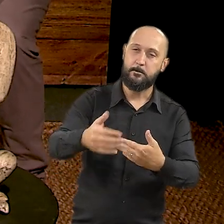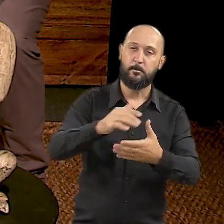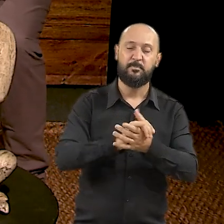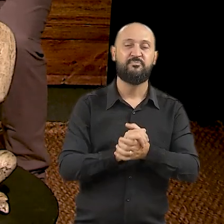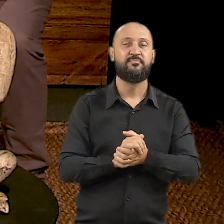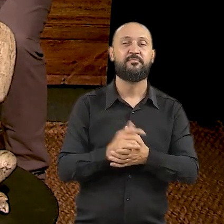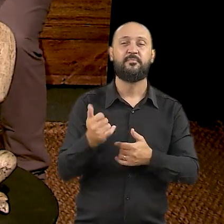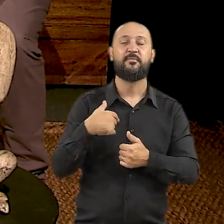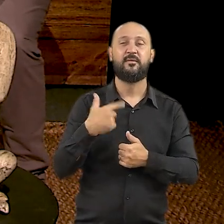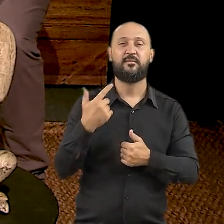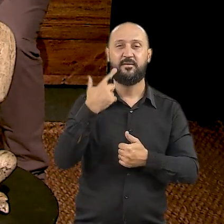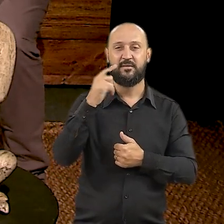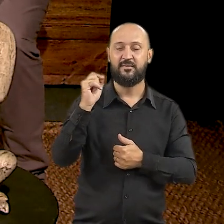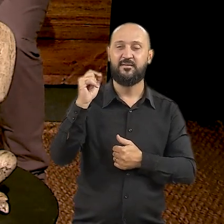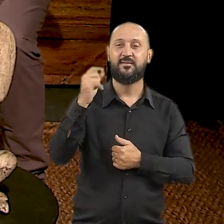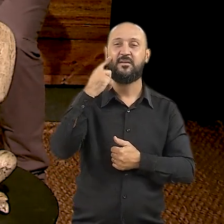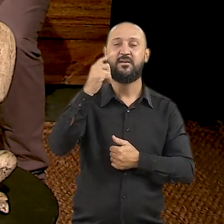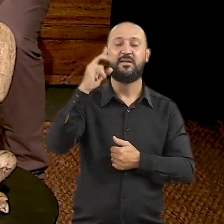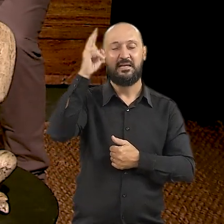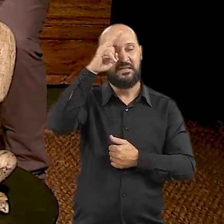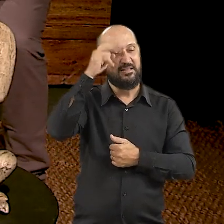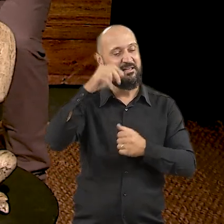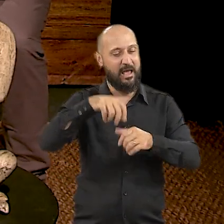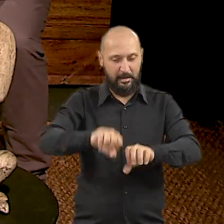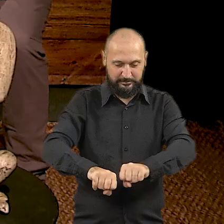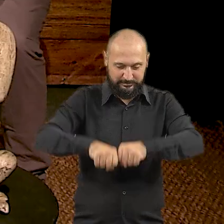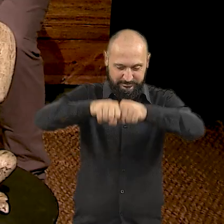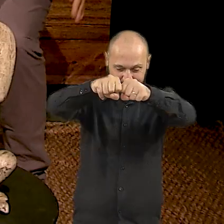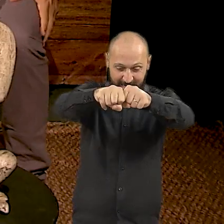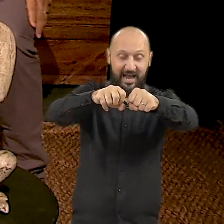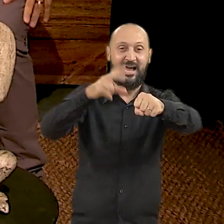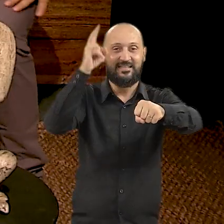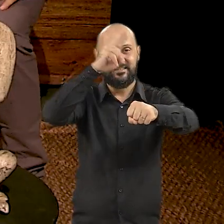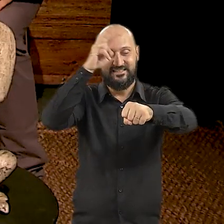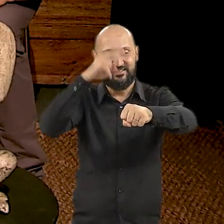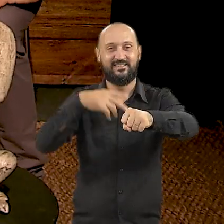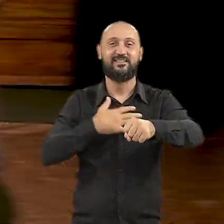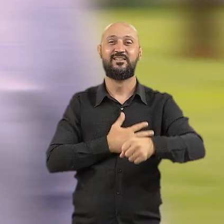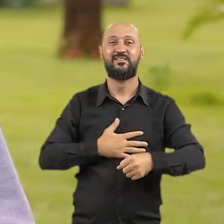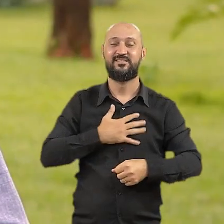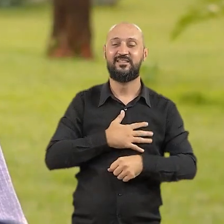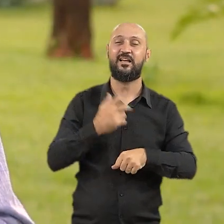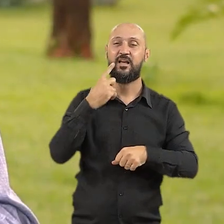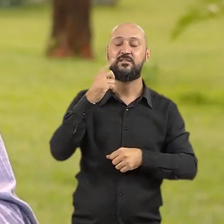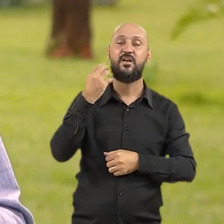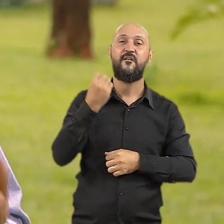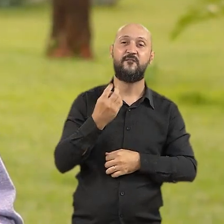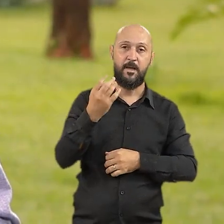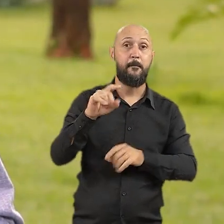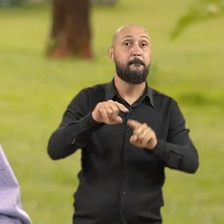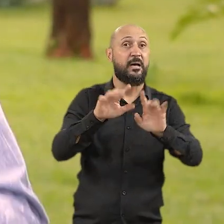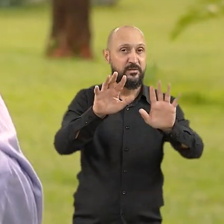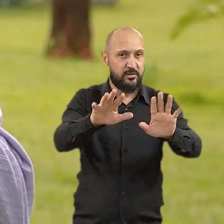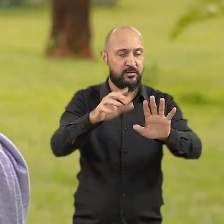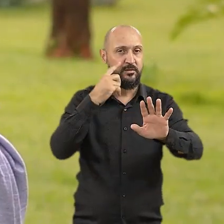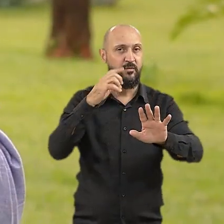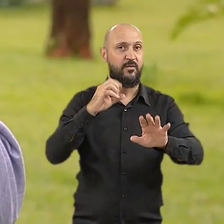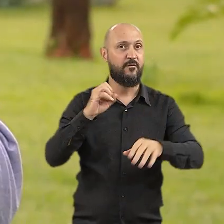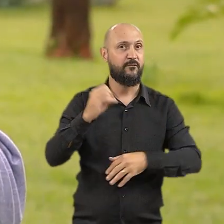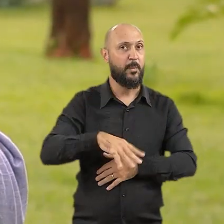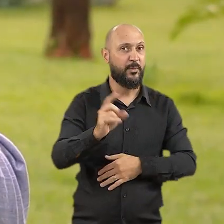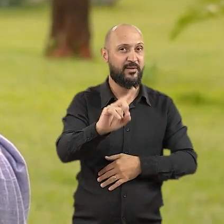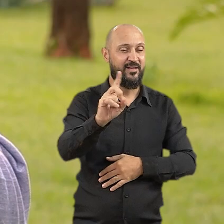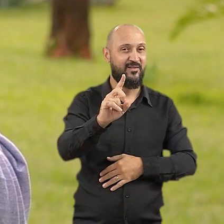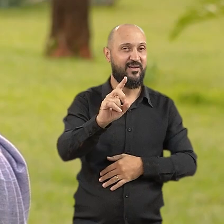E vai por aí. Aí a bagagem vai começar a abrir esse baú mesmo, pronto. Que gostosa essa viagem. Mas aí,